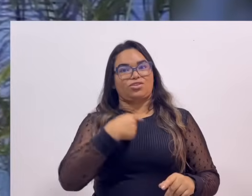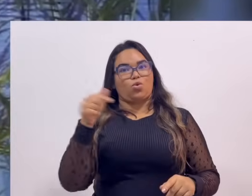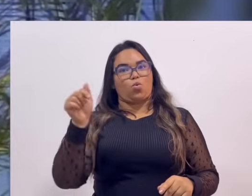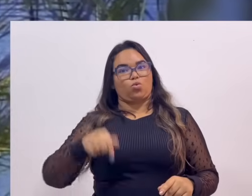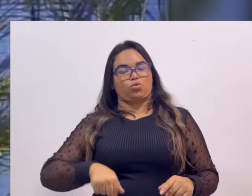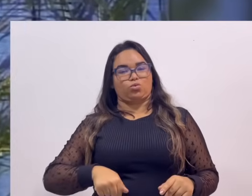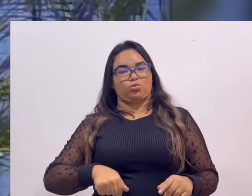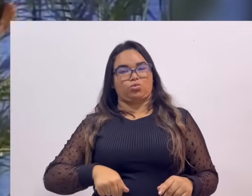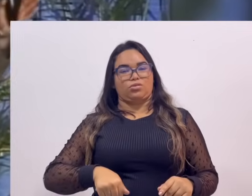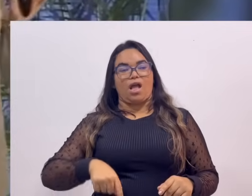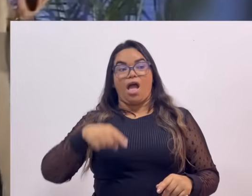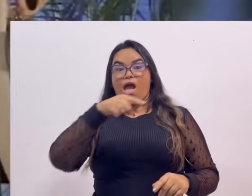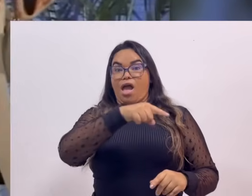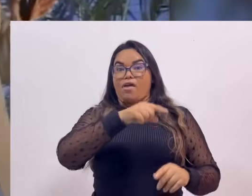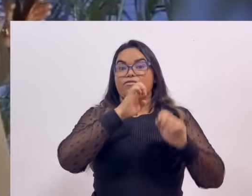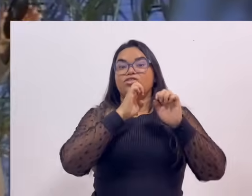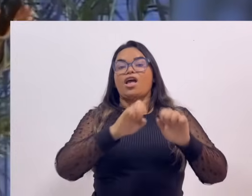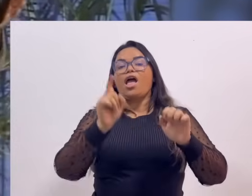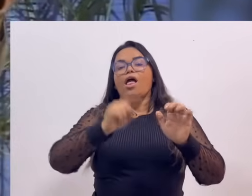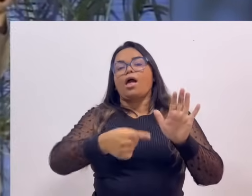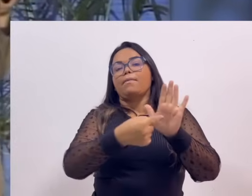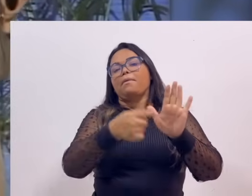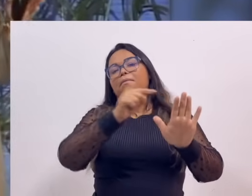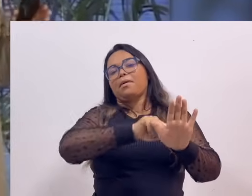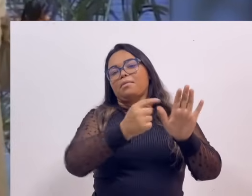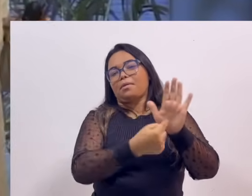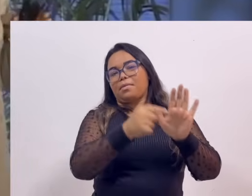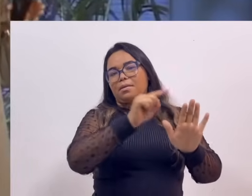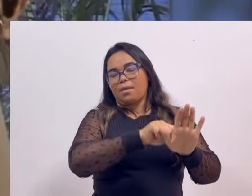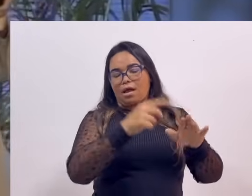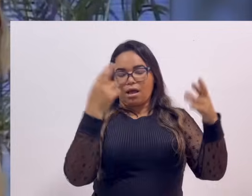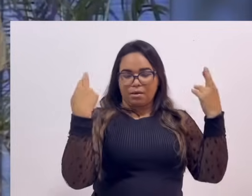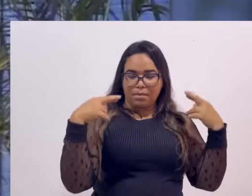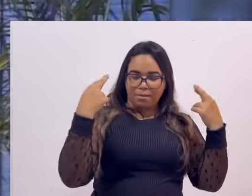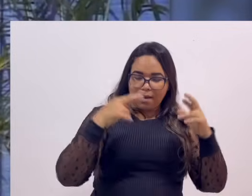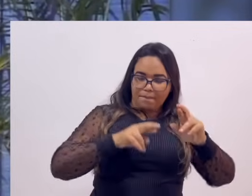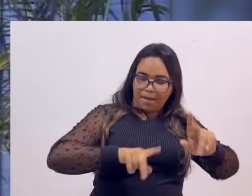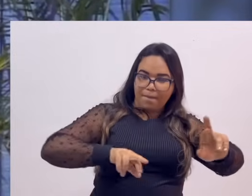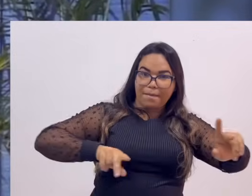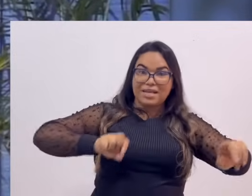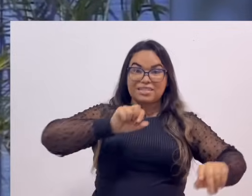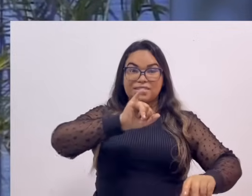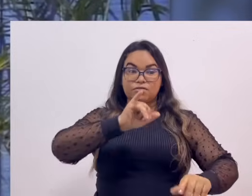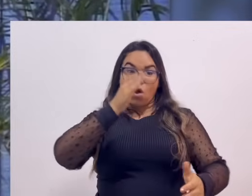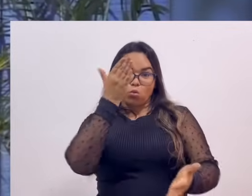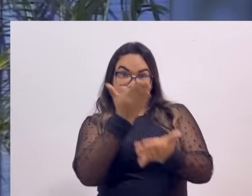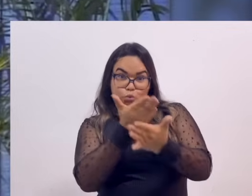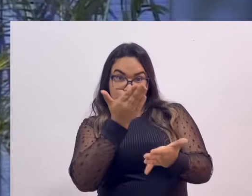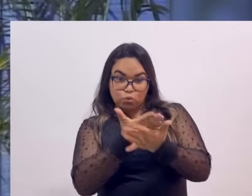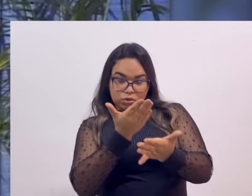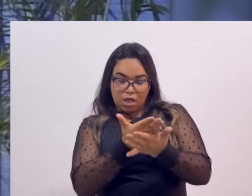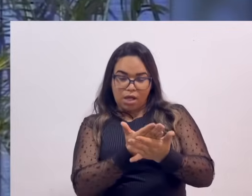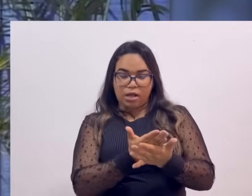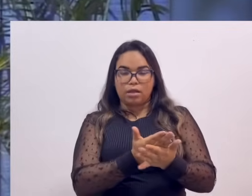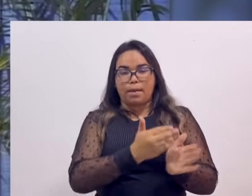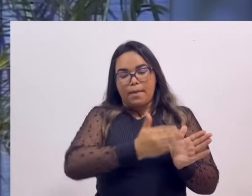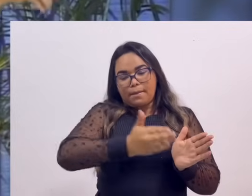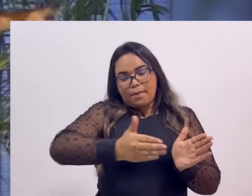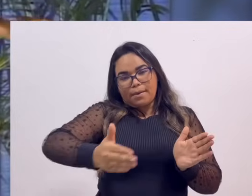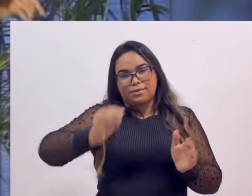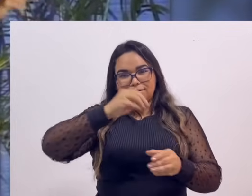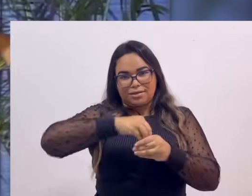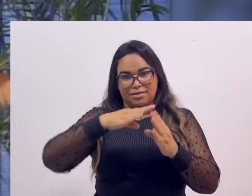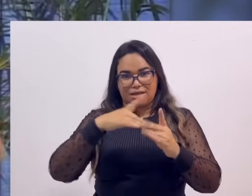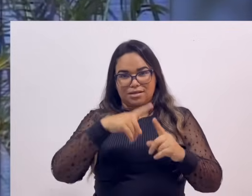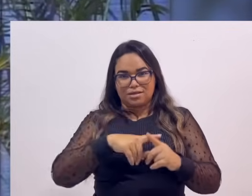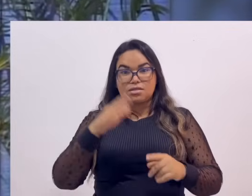nós foi pregado com símbolos se tivessem estudado a cerimônia eles teriam percebido o ministério de cristo